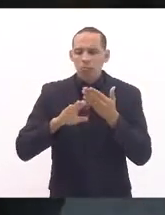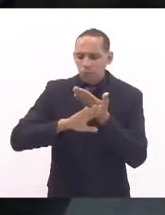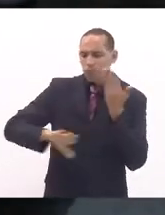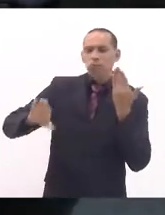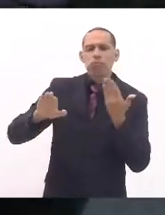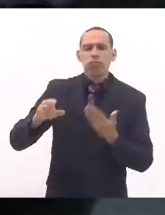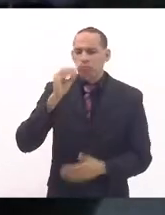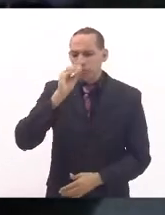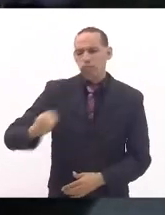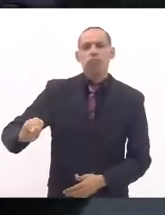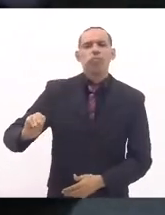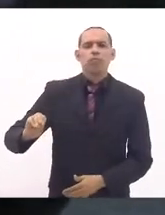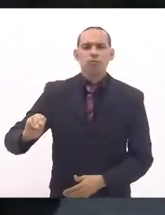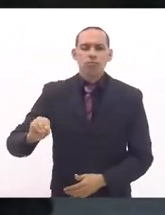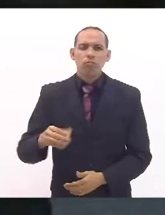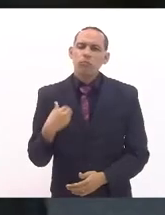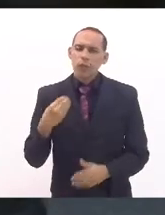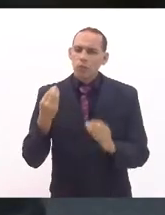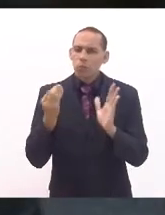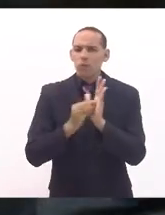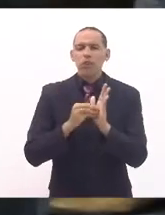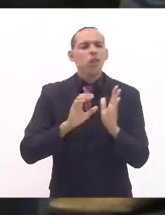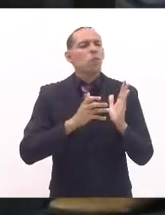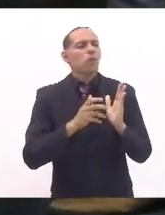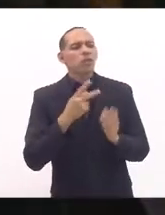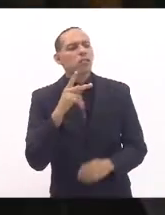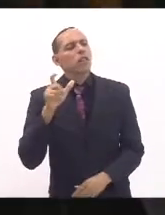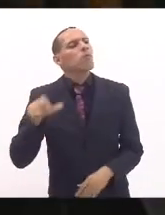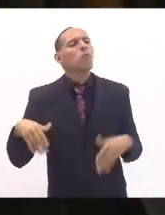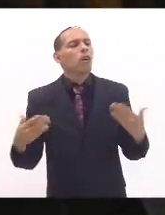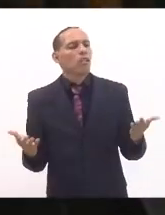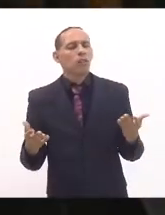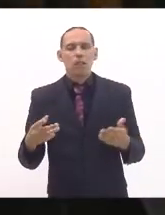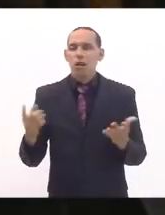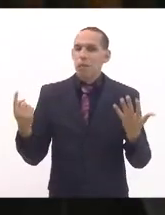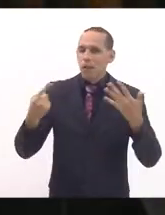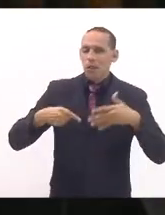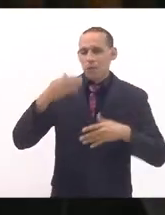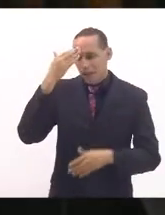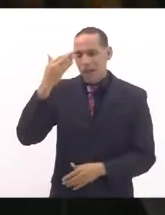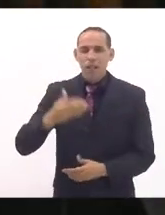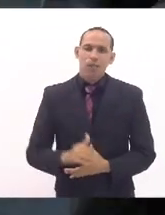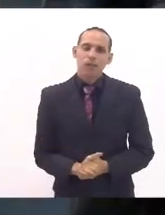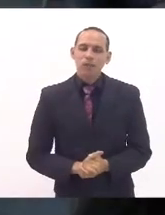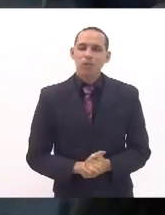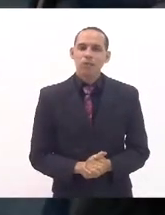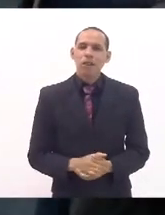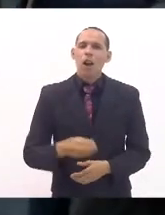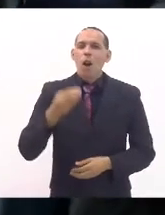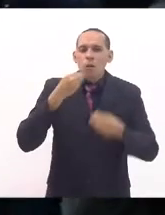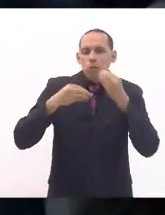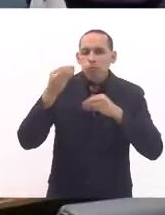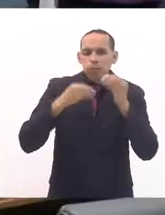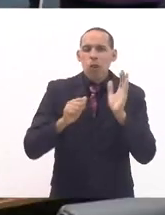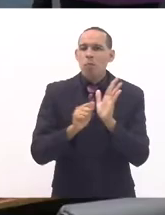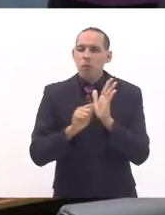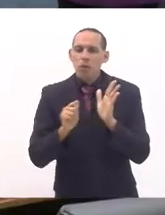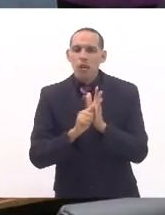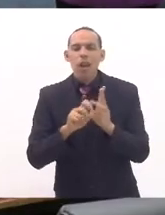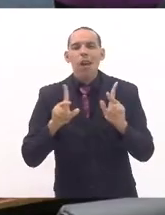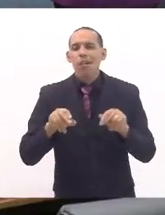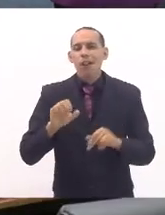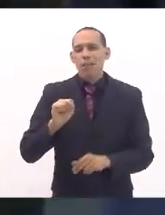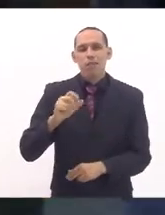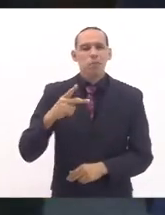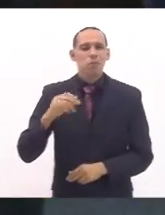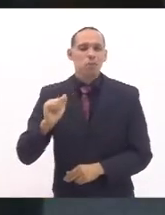já protocolei. Qual o partido dele, hein? Que ele é filiado? Pessoal. Obrigado. E dizer que comida com maconha é igual Space Cake